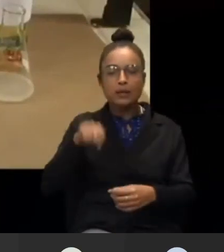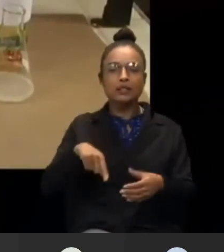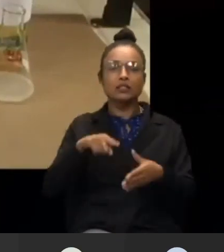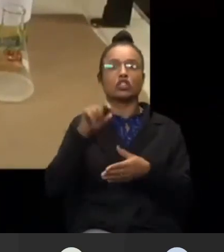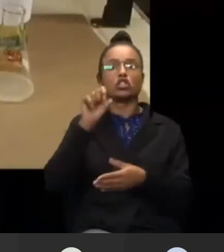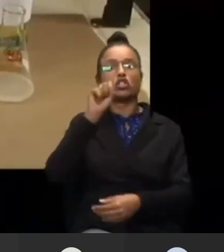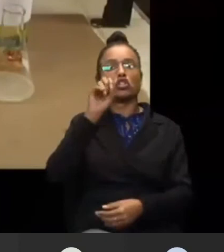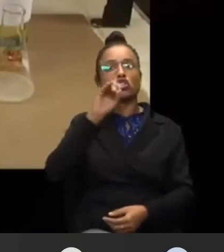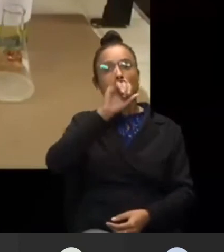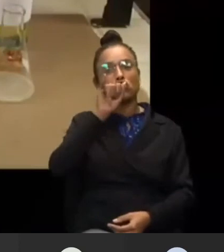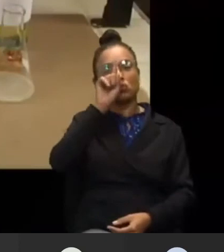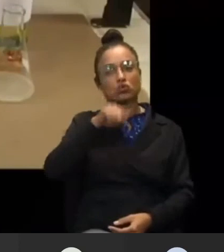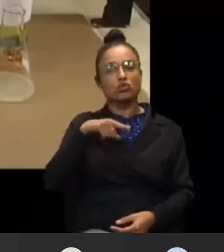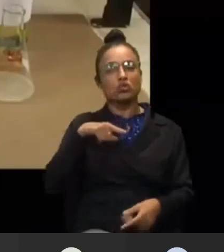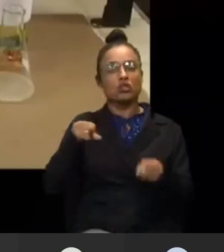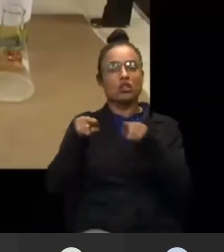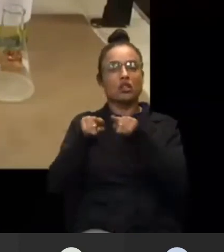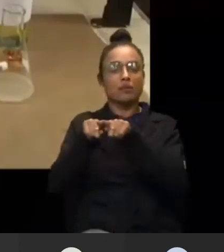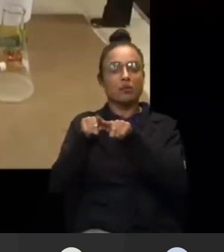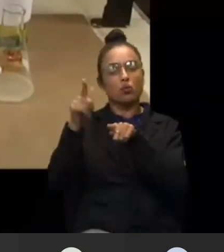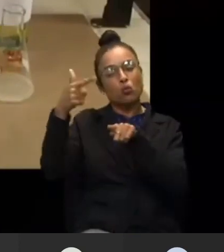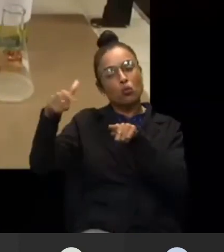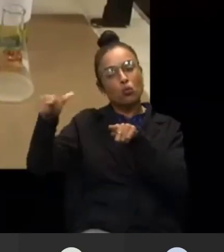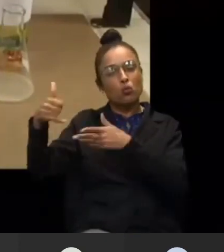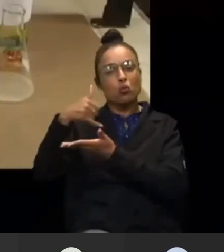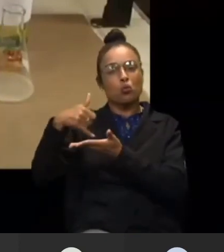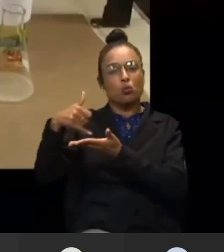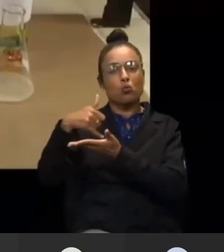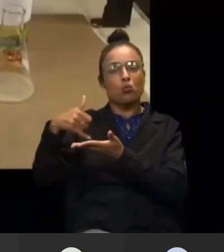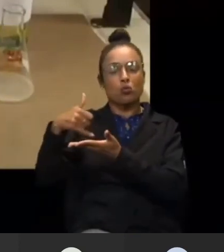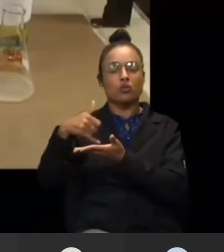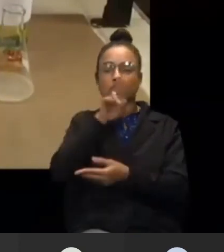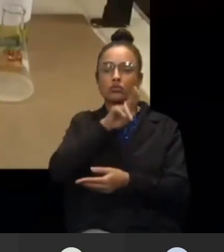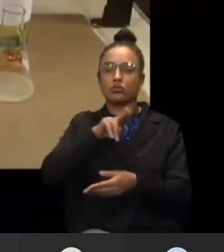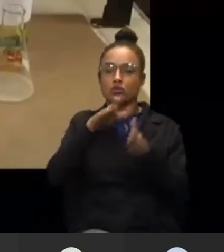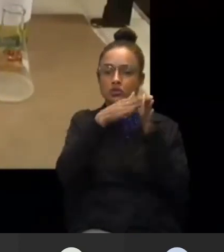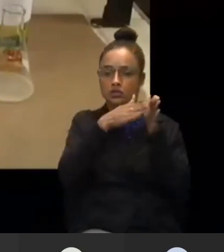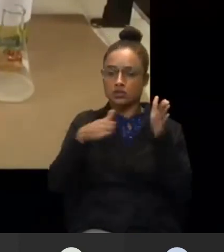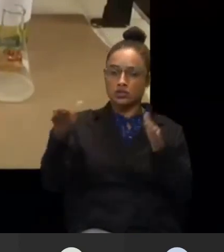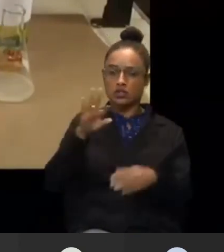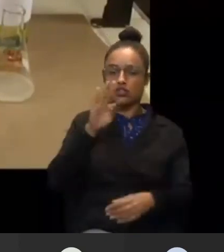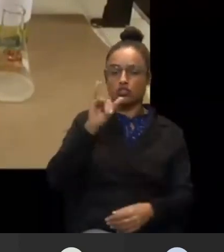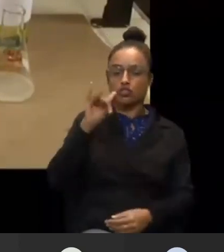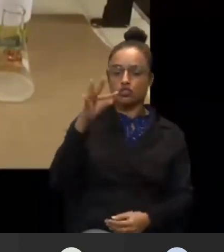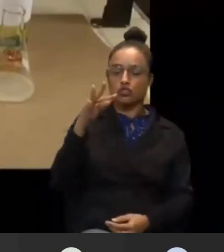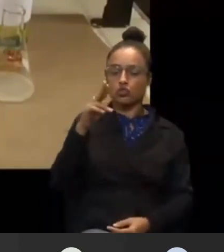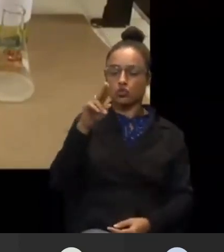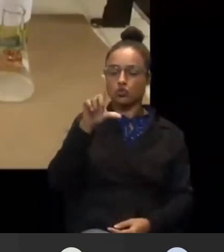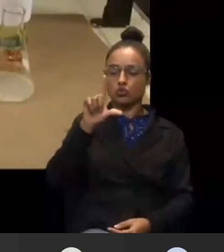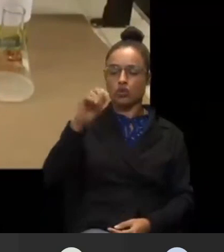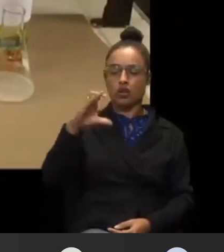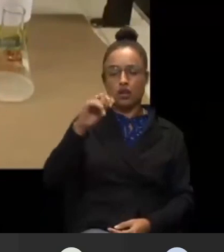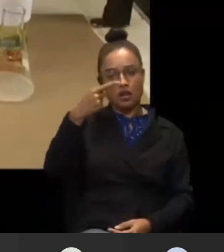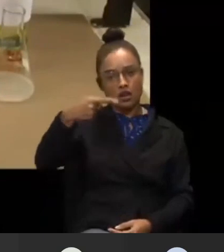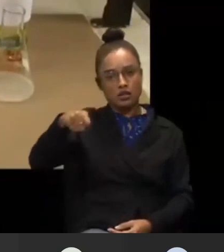que serão utilizados para titulação, para a realização da titulação.